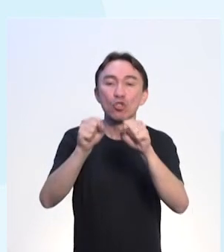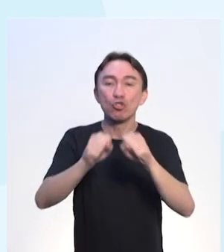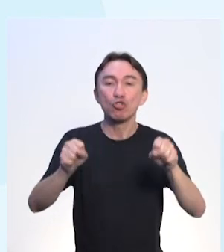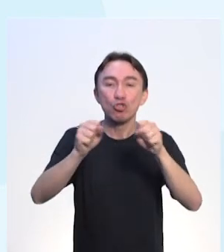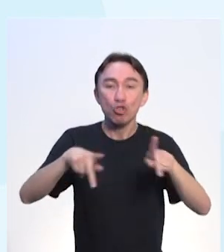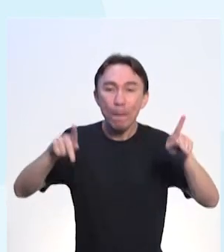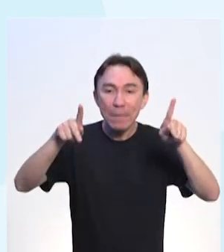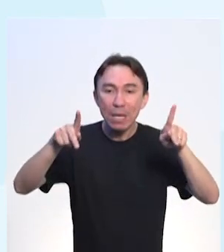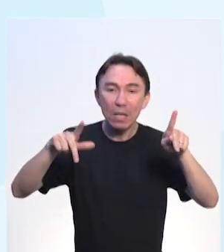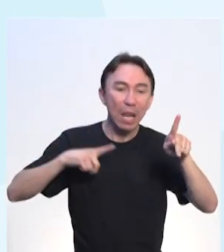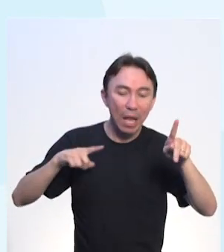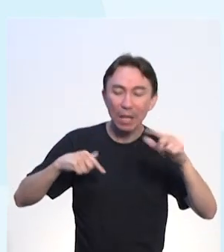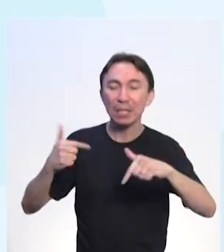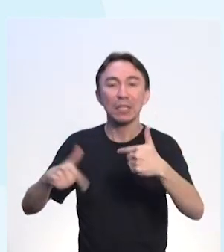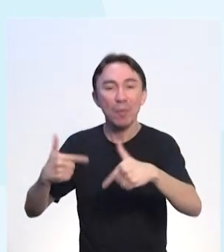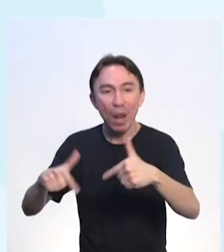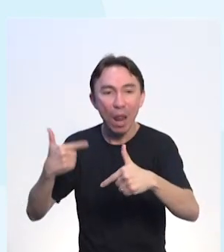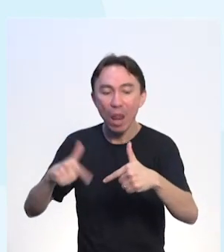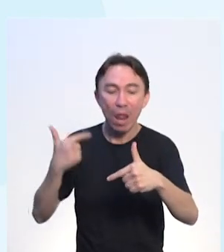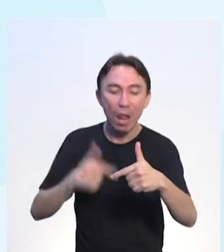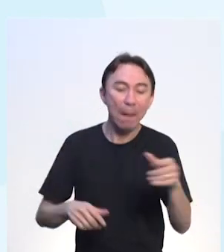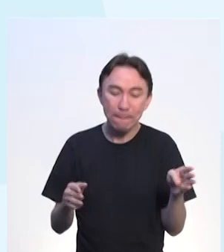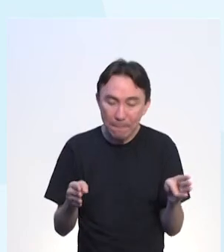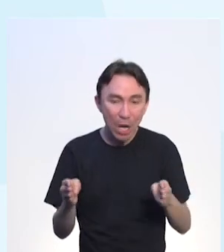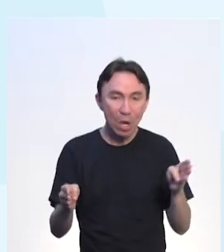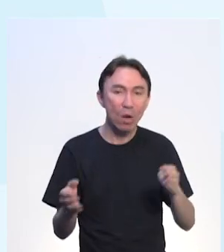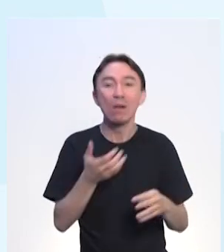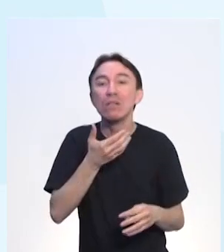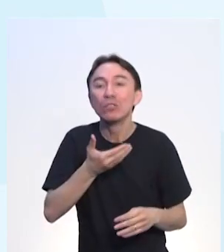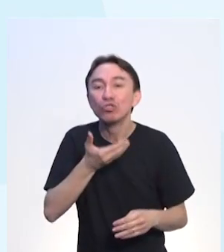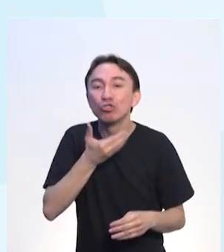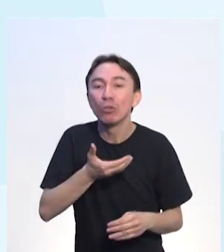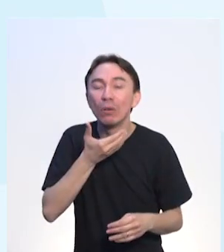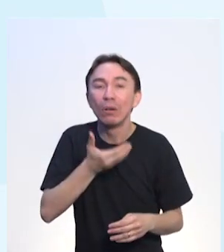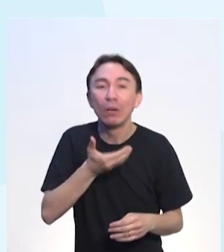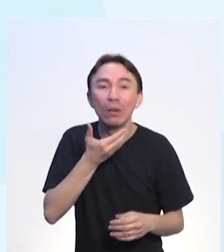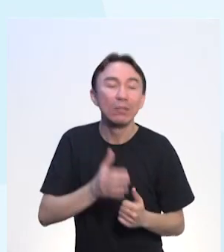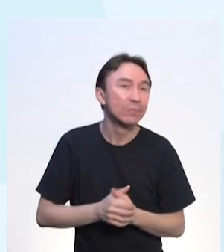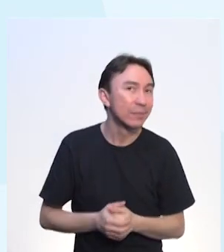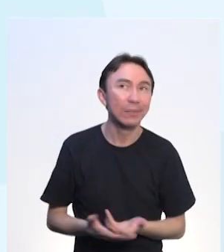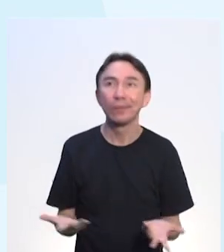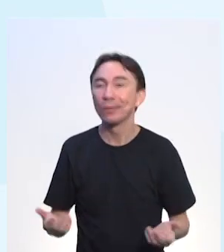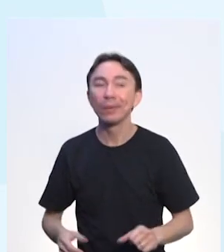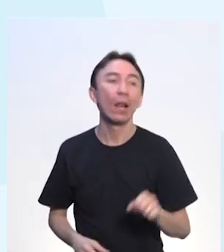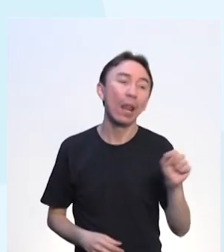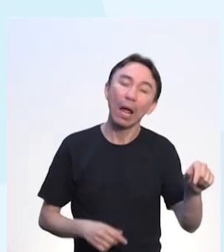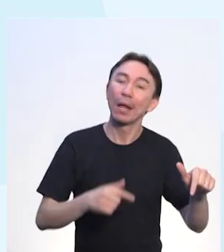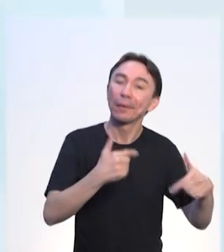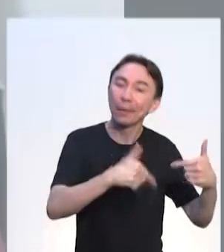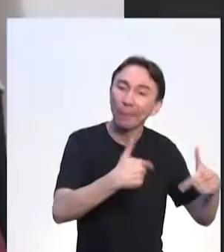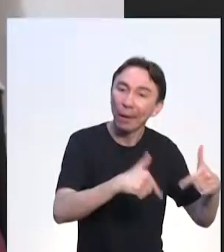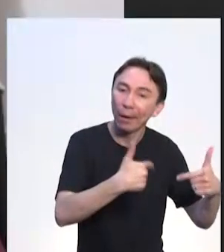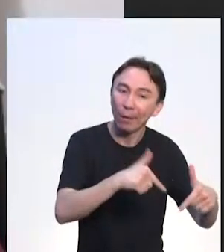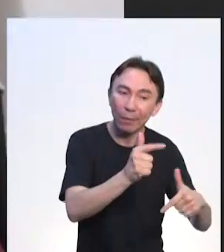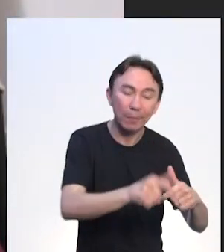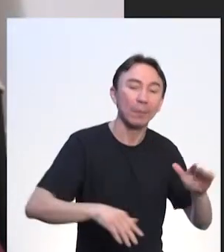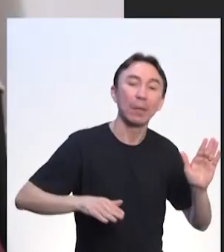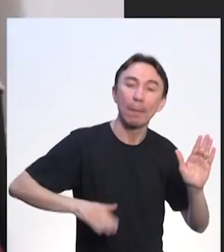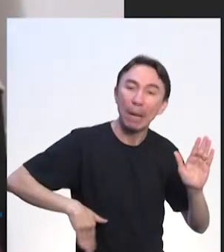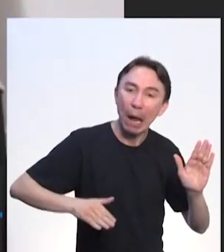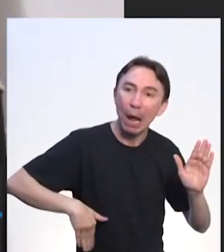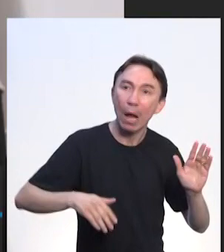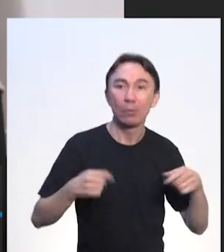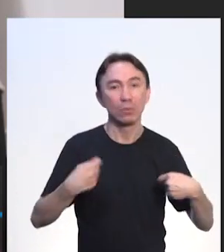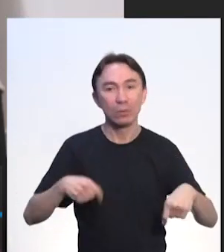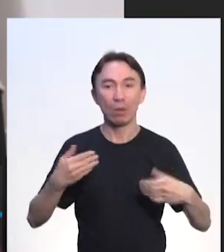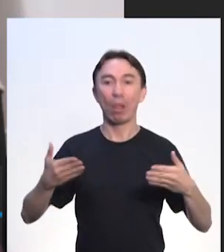emprego sazonal. Você está indo lá por causa que é uma alta temporada, como o trabalho na praia, quando está no verão, trabalho